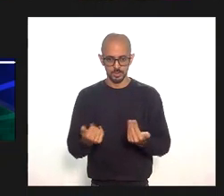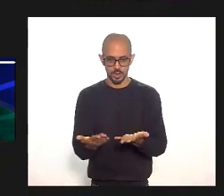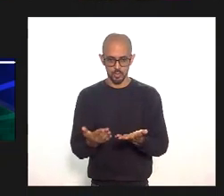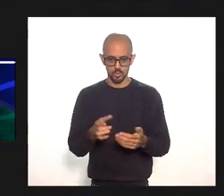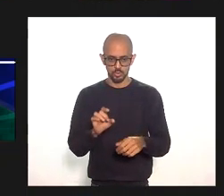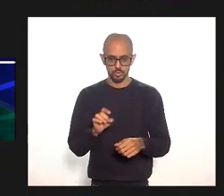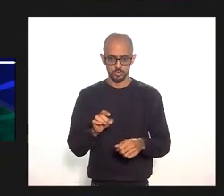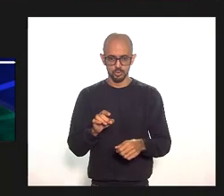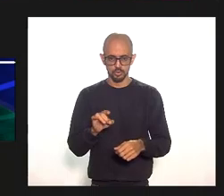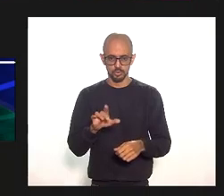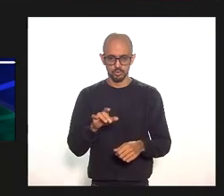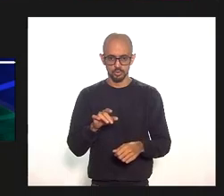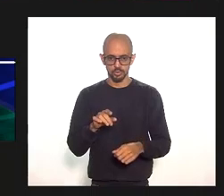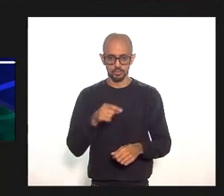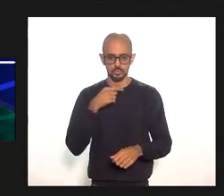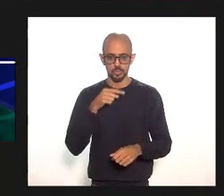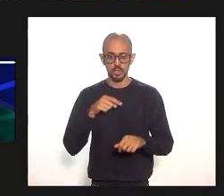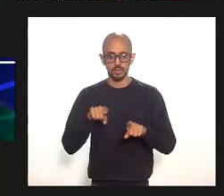Me ajuda, doutor Rubens aqui, ó.